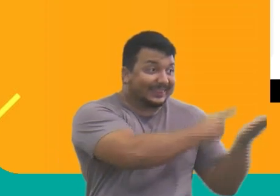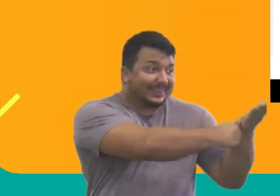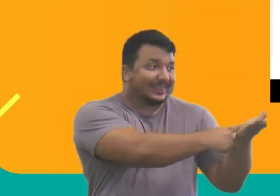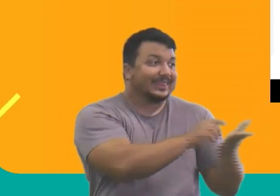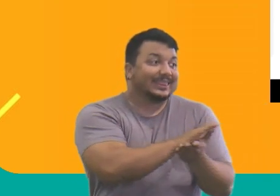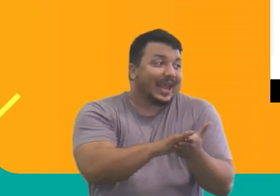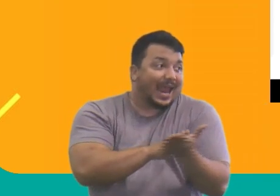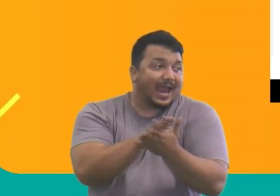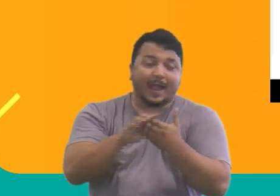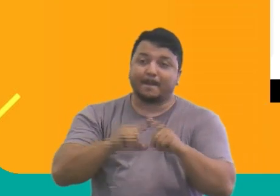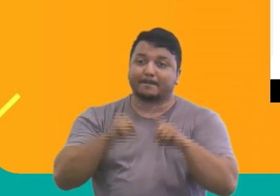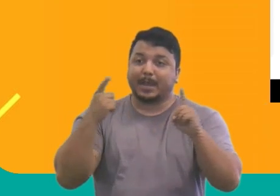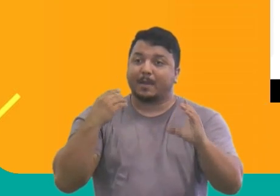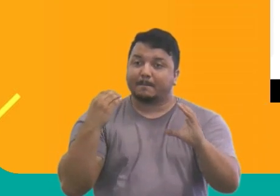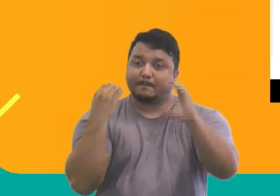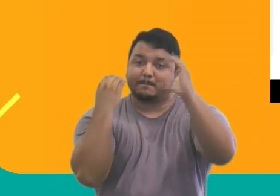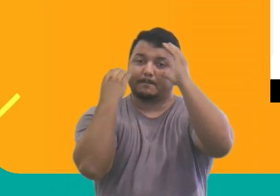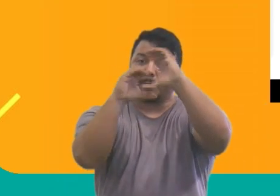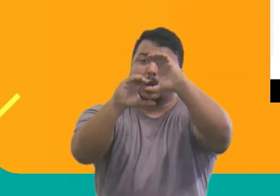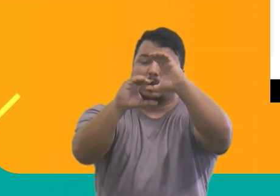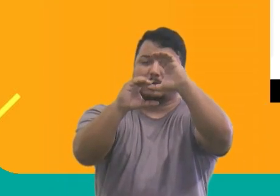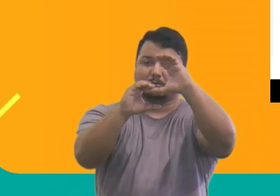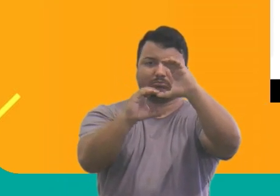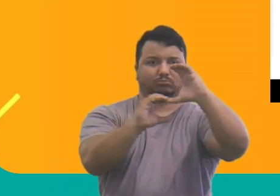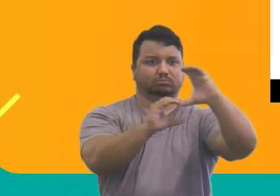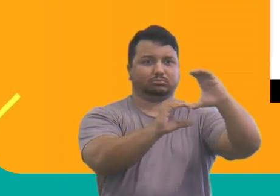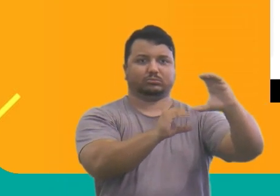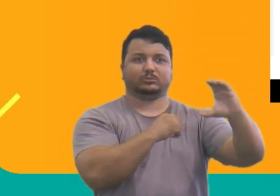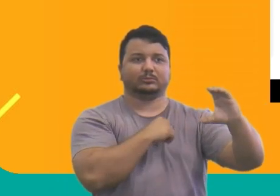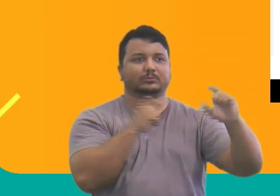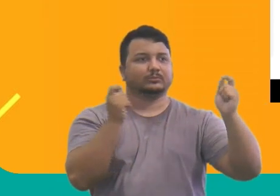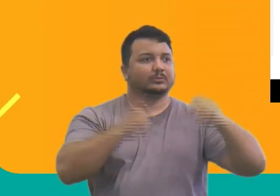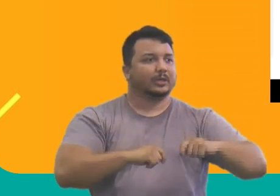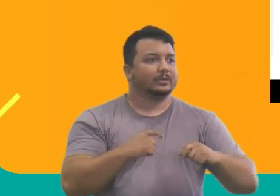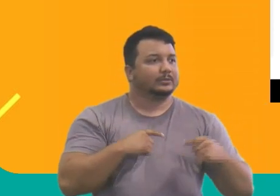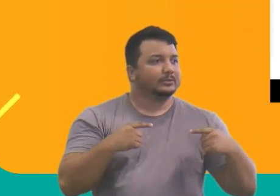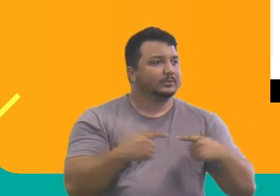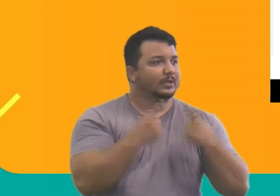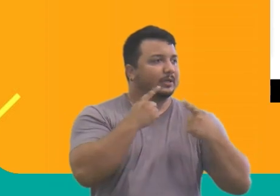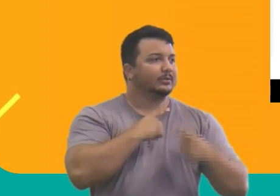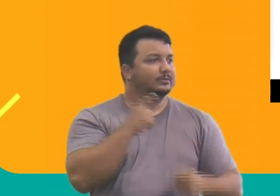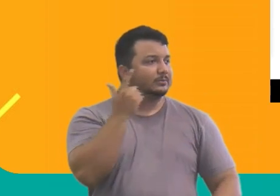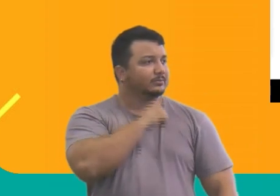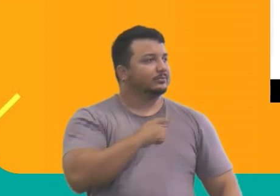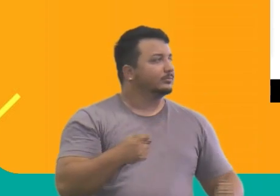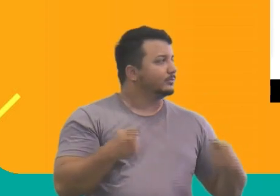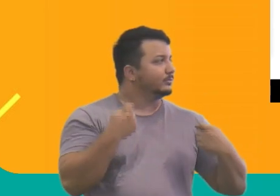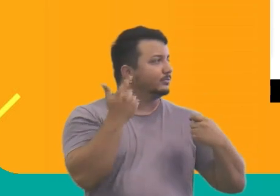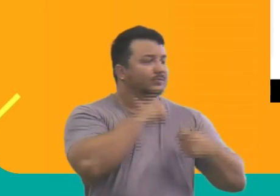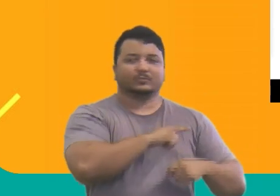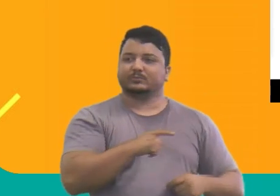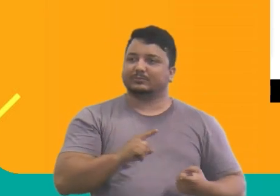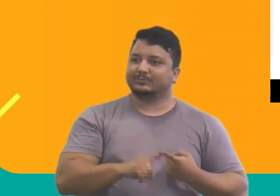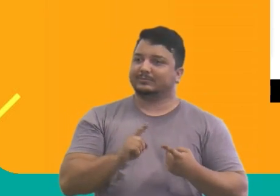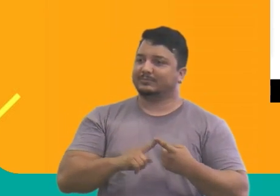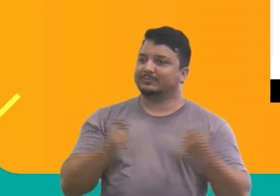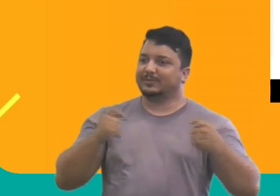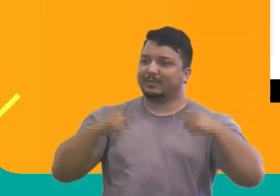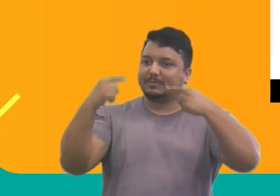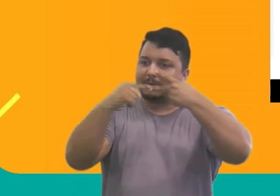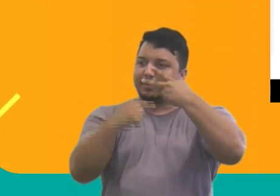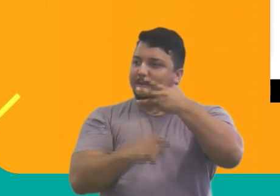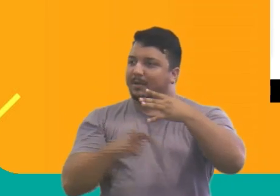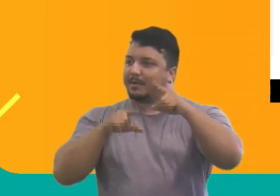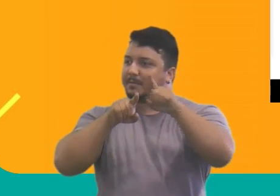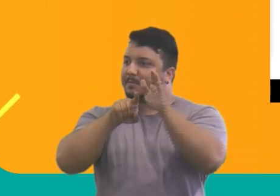Na hora que eu fui encaixando as minhas questões, seguiram da dela, eu... Aí vai.